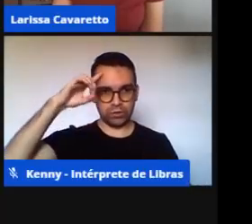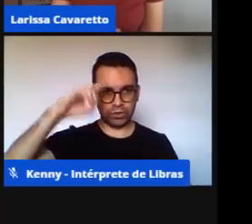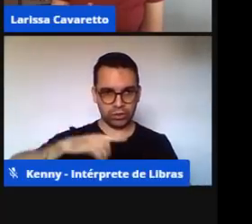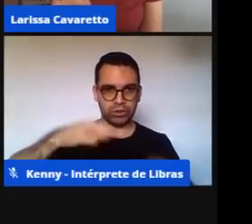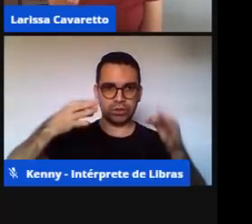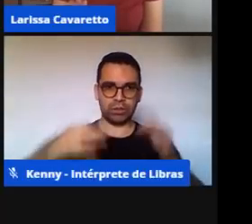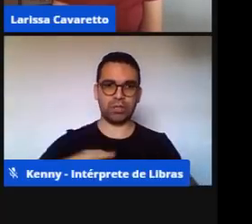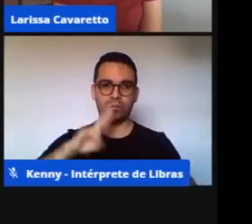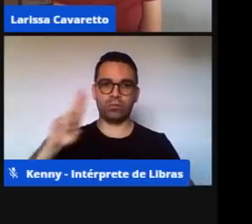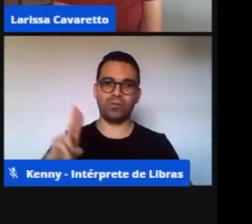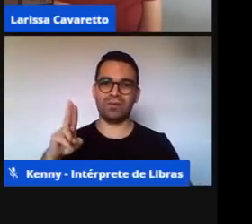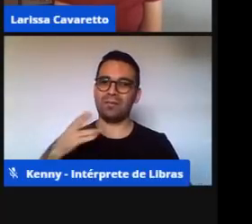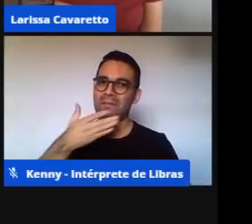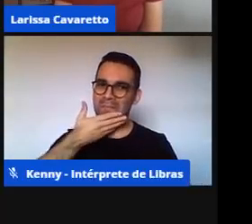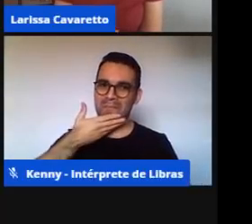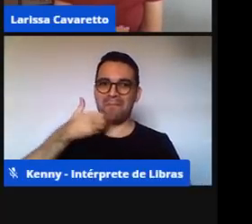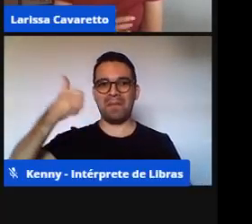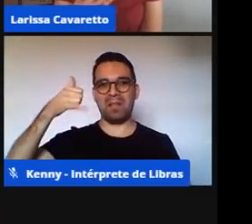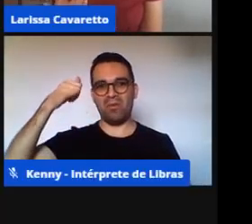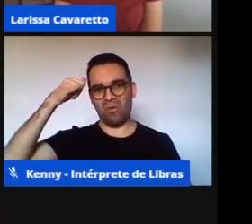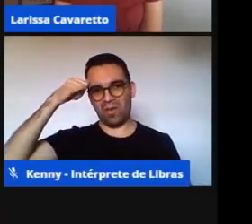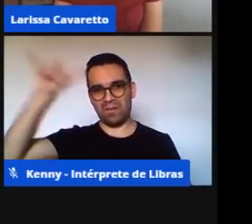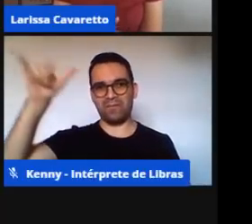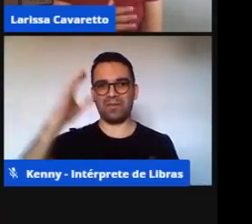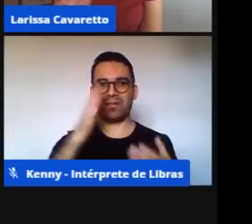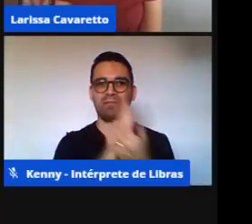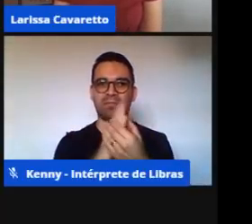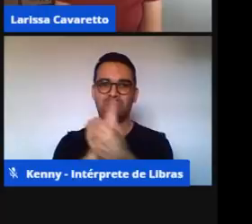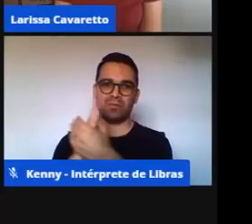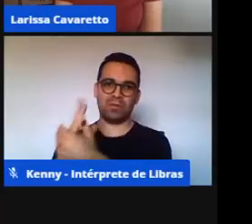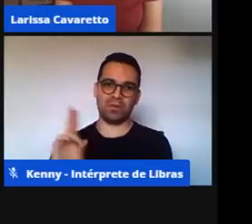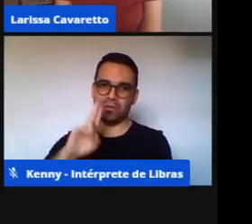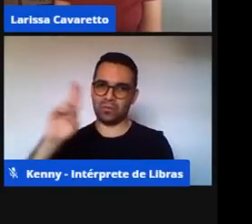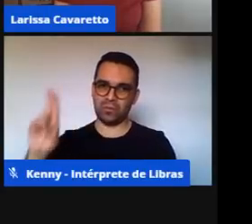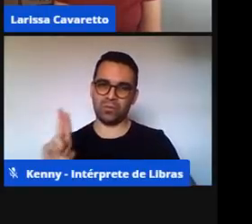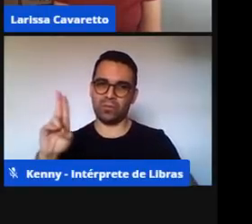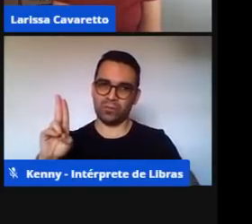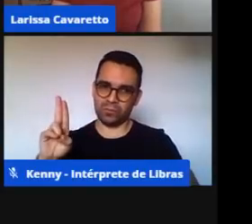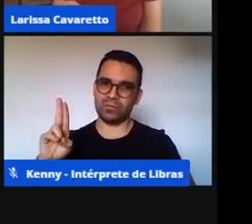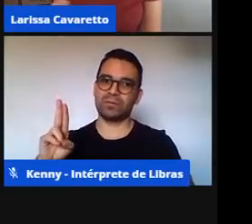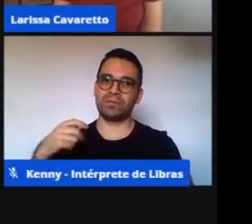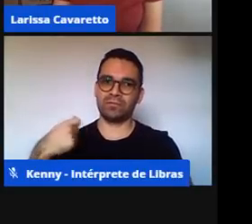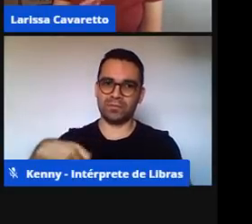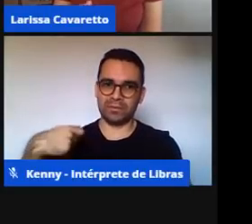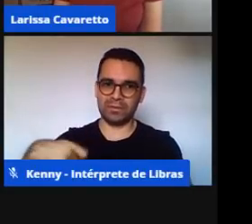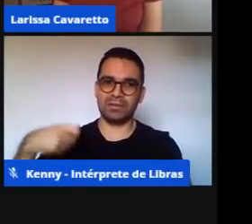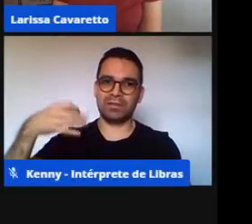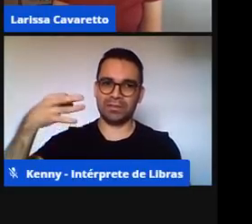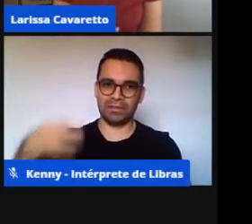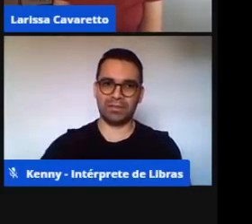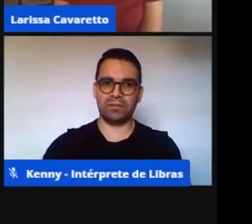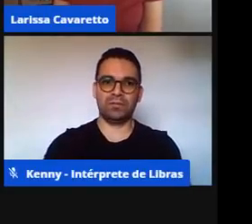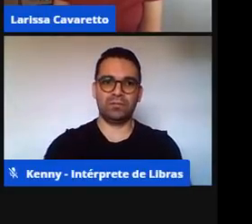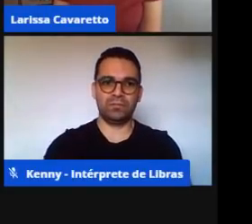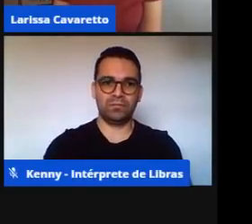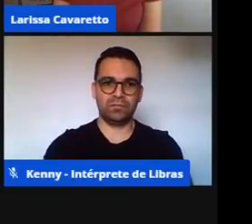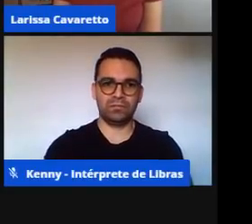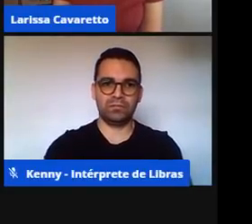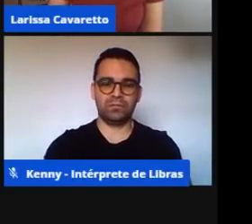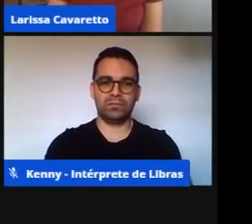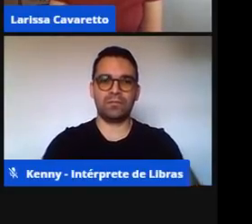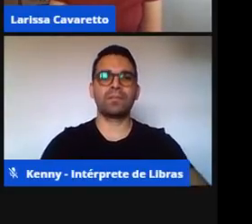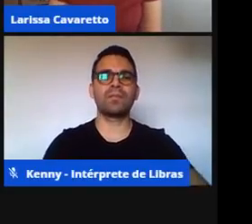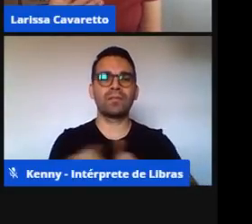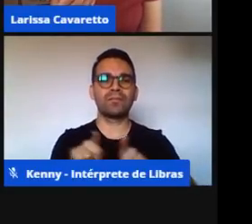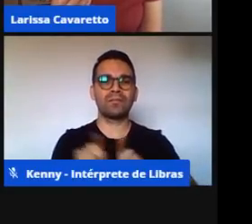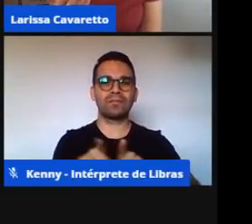sabe que, né, os livros também são importantes na educação. Então, se você quiser organizar dessa forma, tudo bem. E